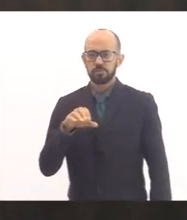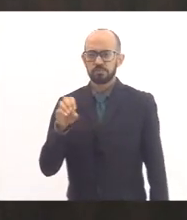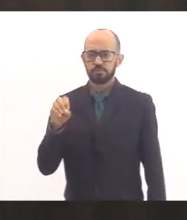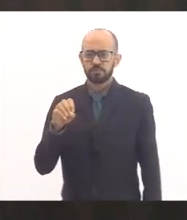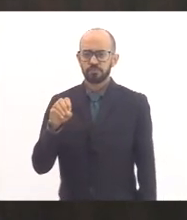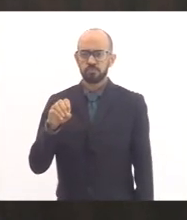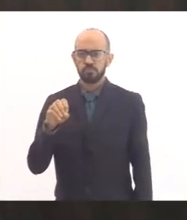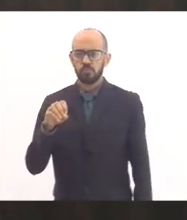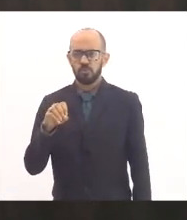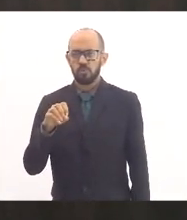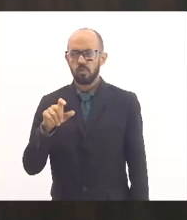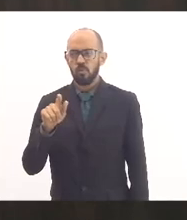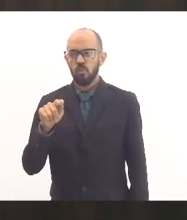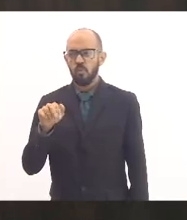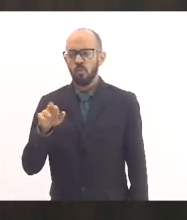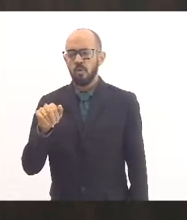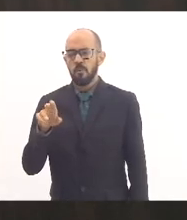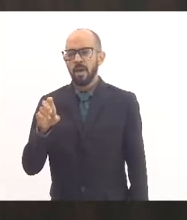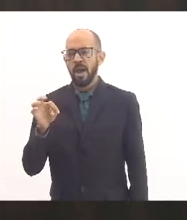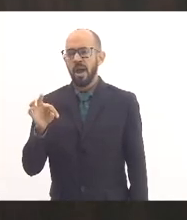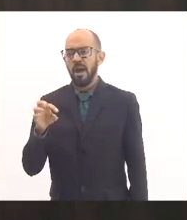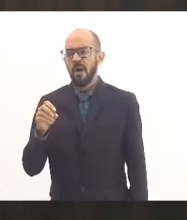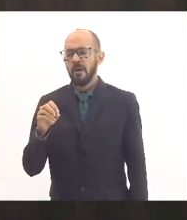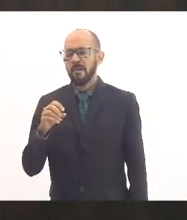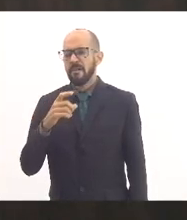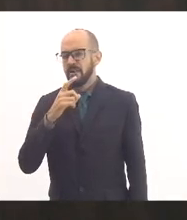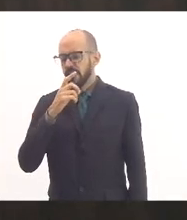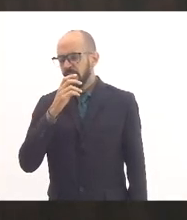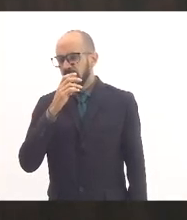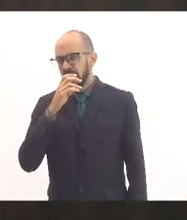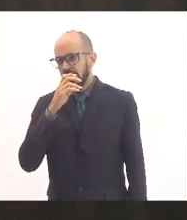Gualberto Oi